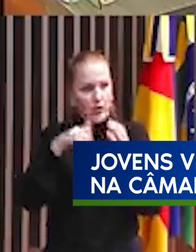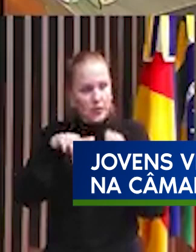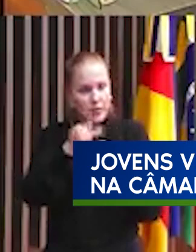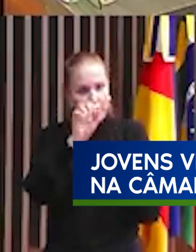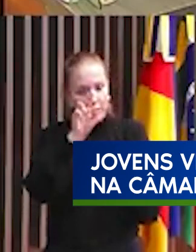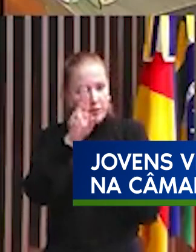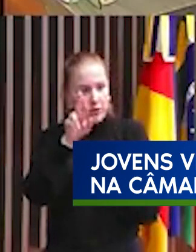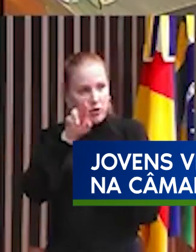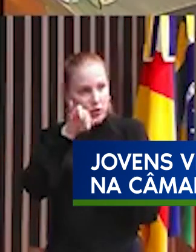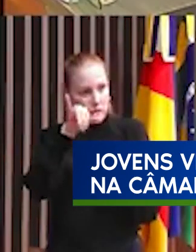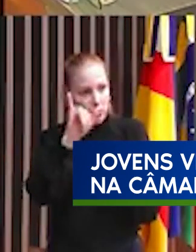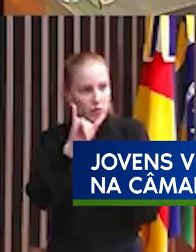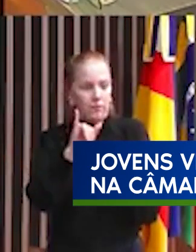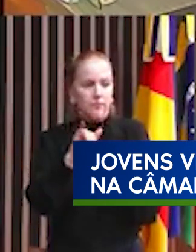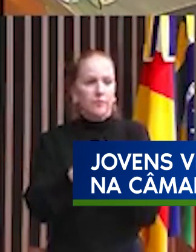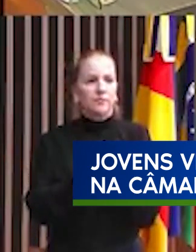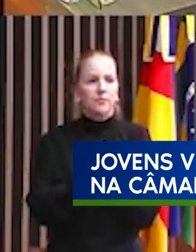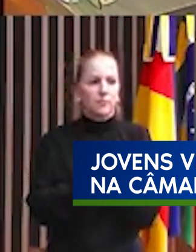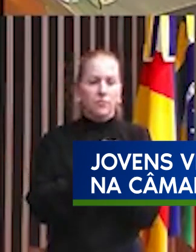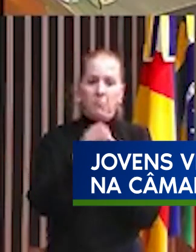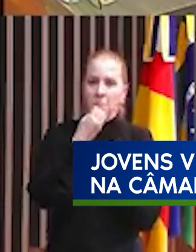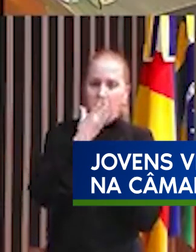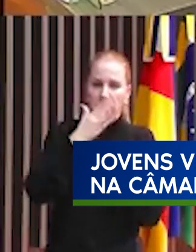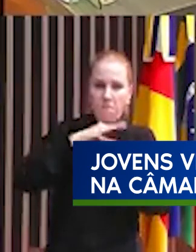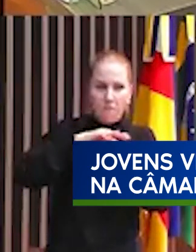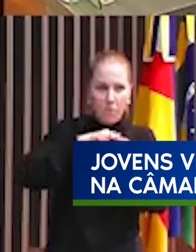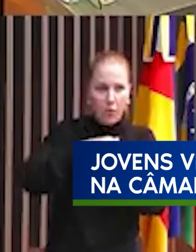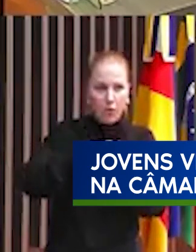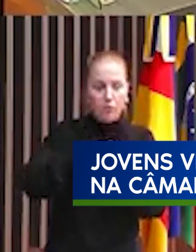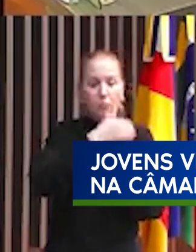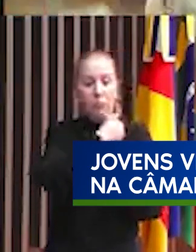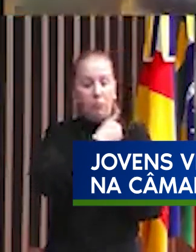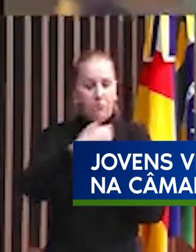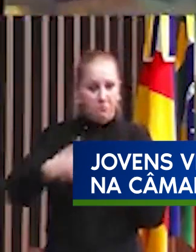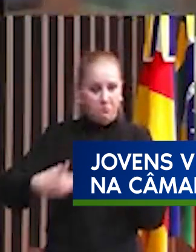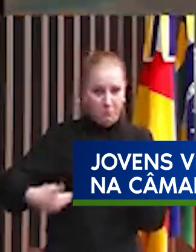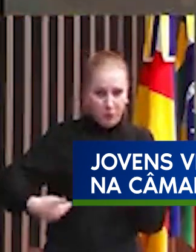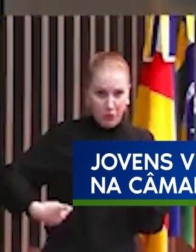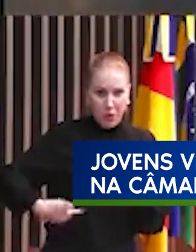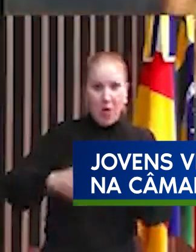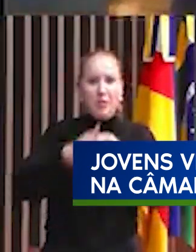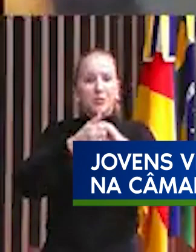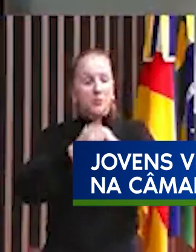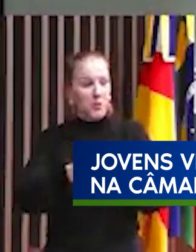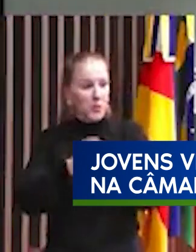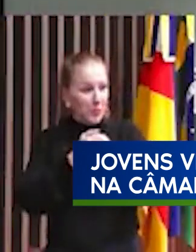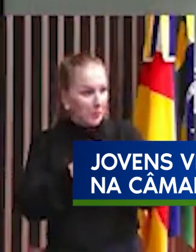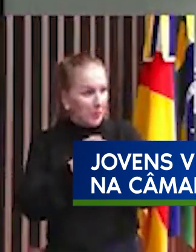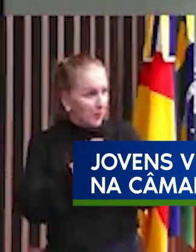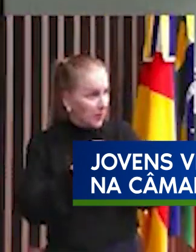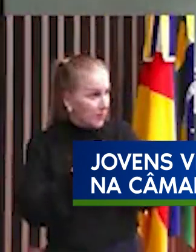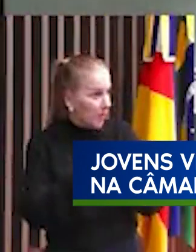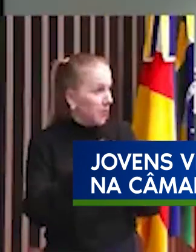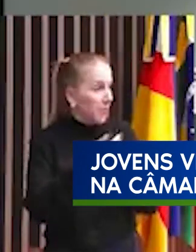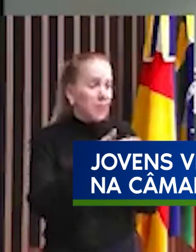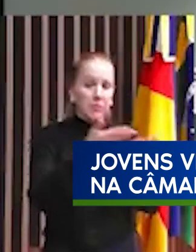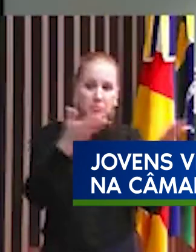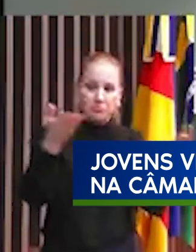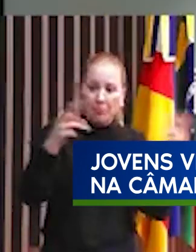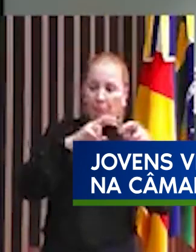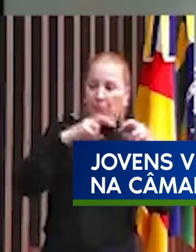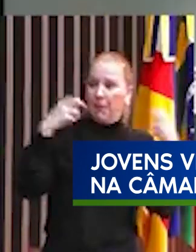e privada realize ações e campanhas educativas periódicas voltadas à importância da higiene pessoal dos alunos